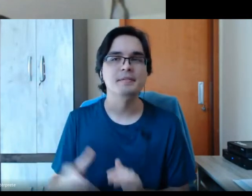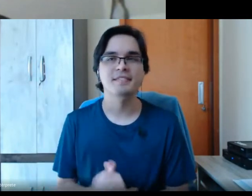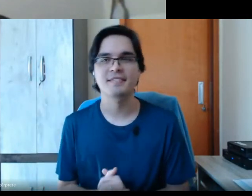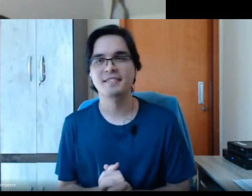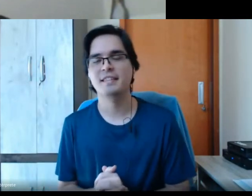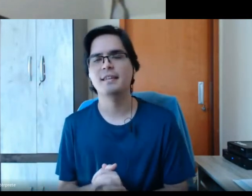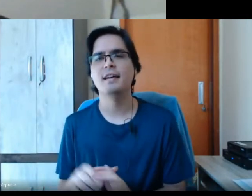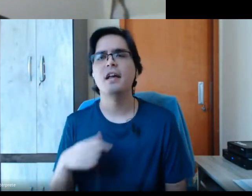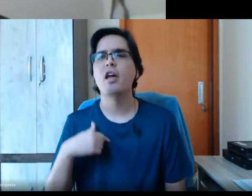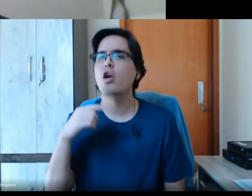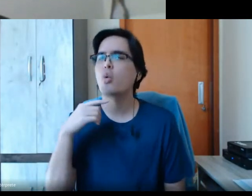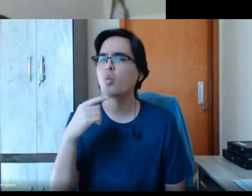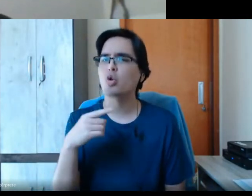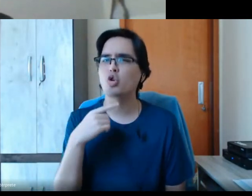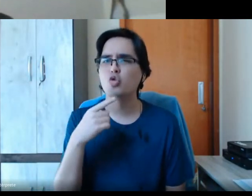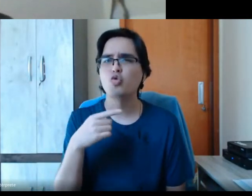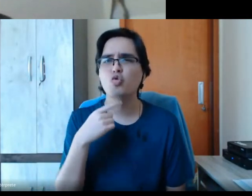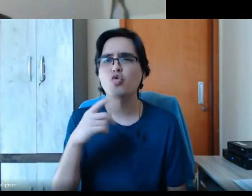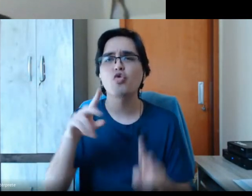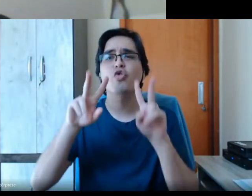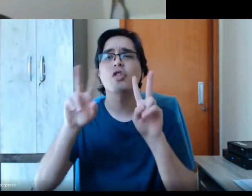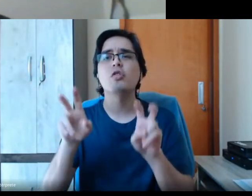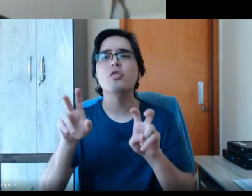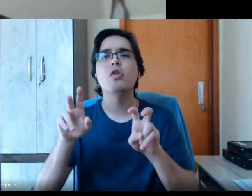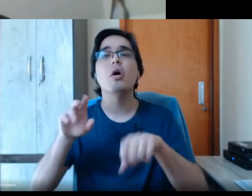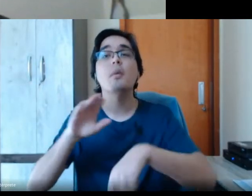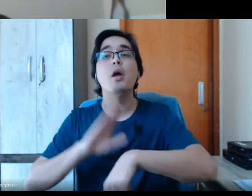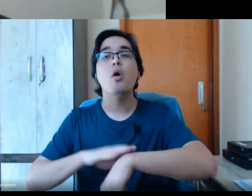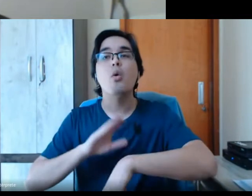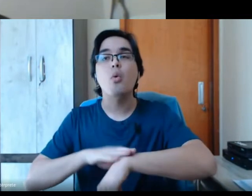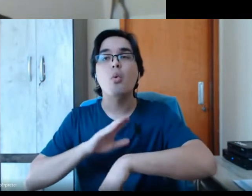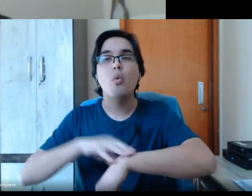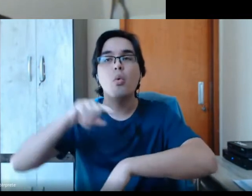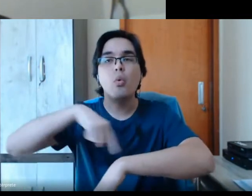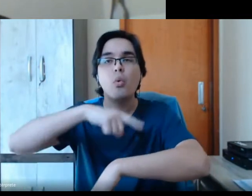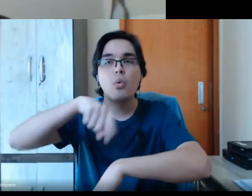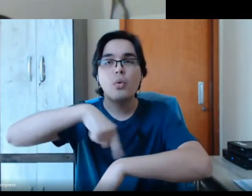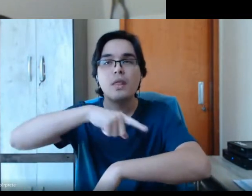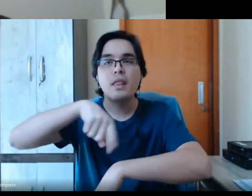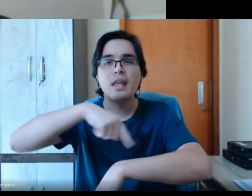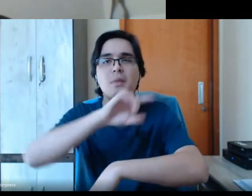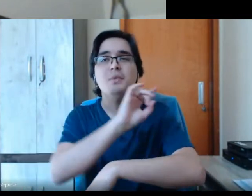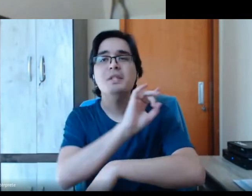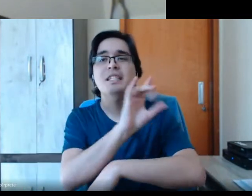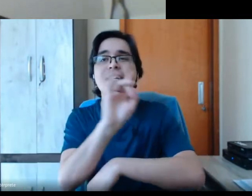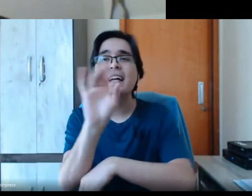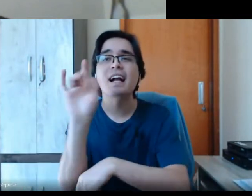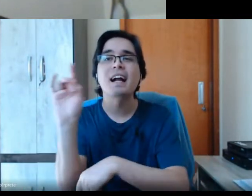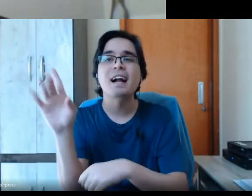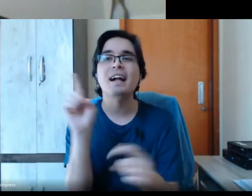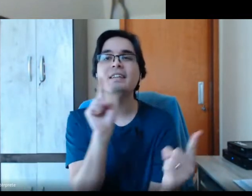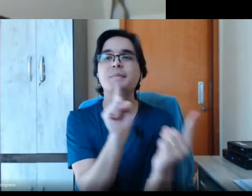têm trabalhado como um tempo adequado para manter esses encontros síncronos? Só isso, gente.